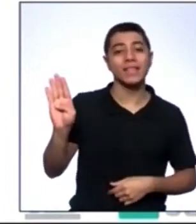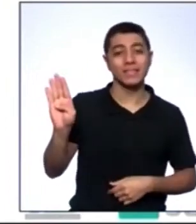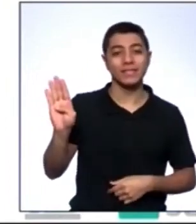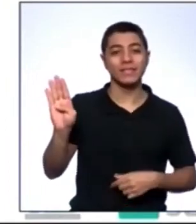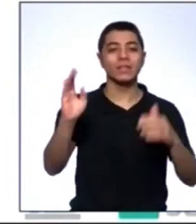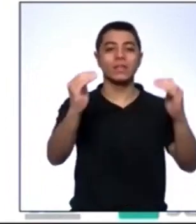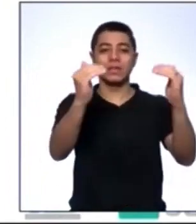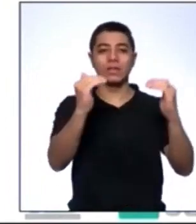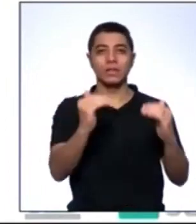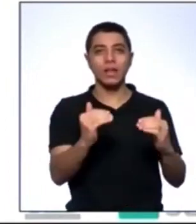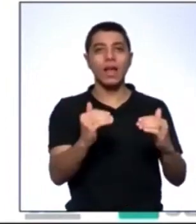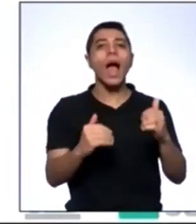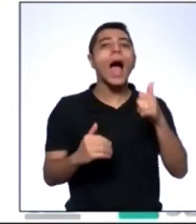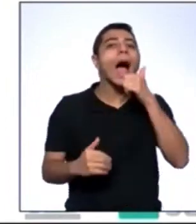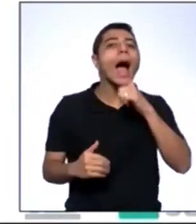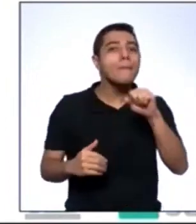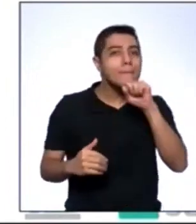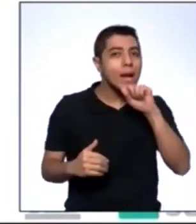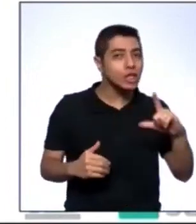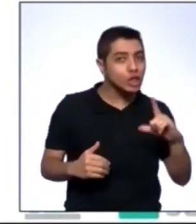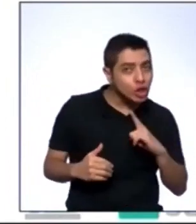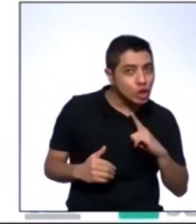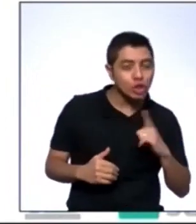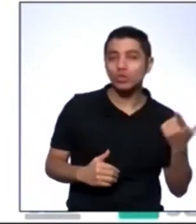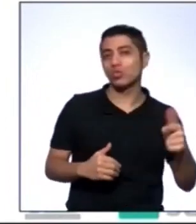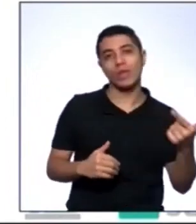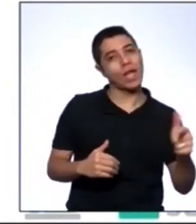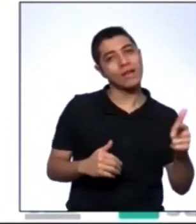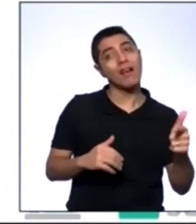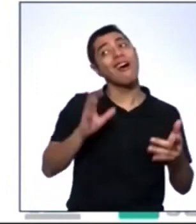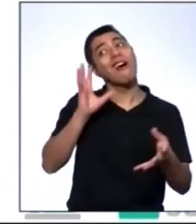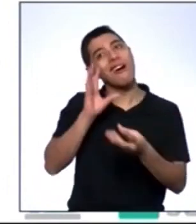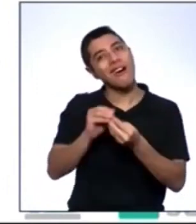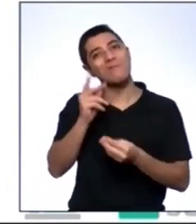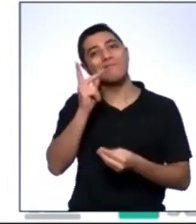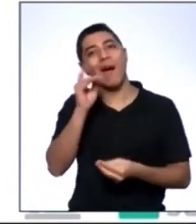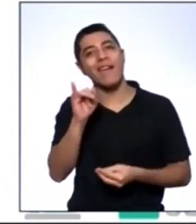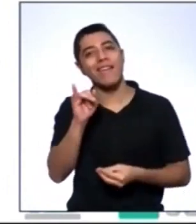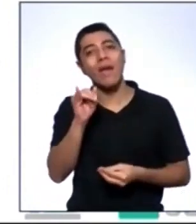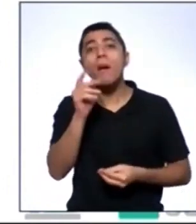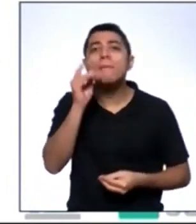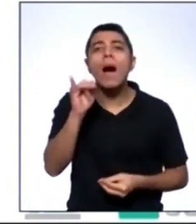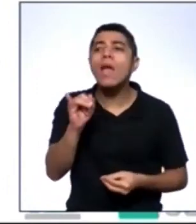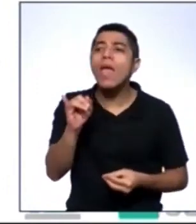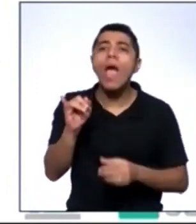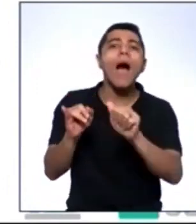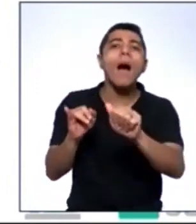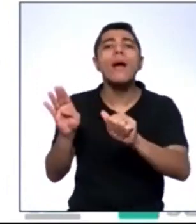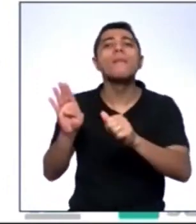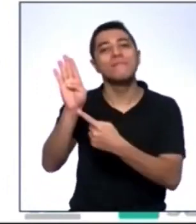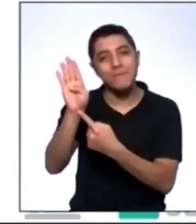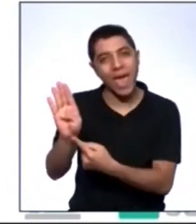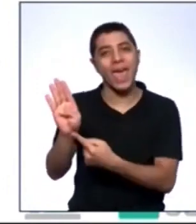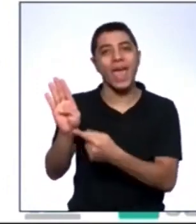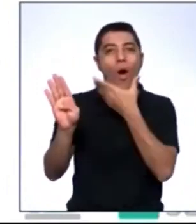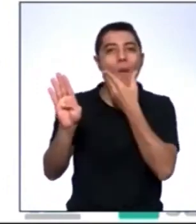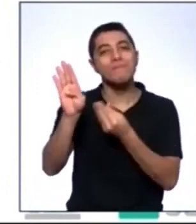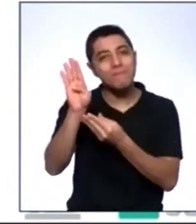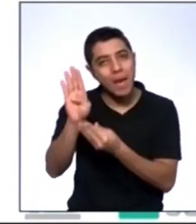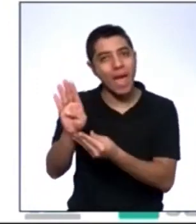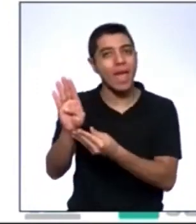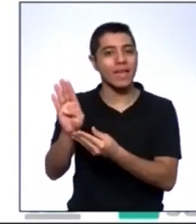tem? Não, não. Se a mãe não tem, quem deu? O pai. E quem tem? O homem B. A próxima bandinha foi a mãe que deu,